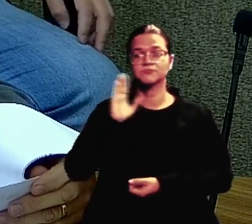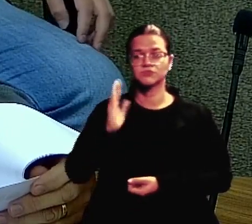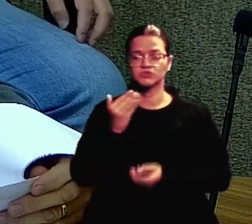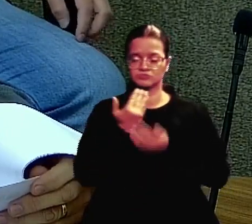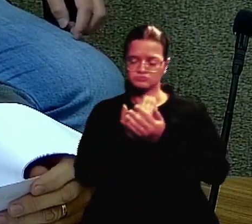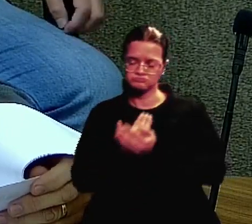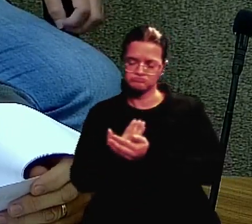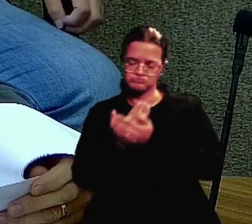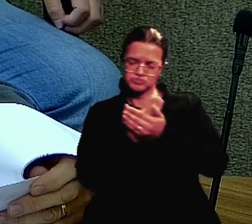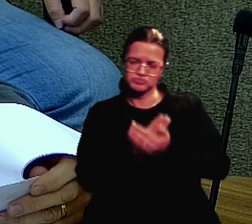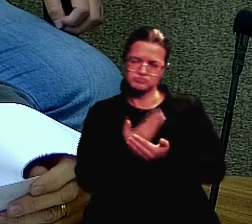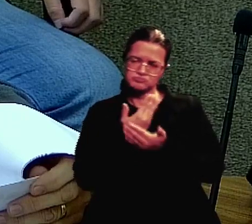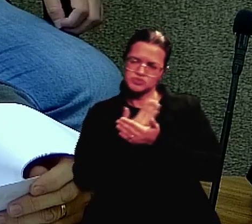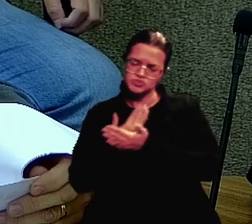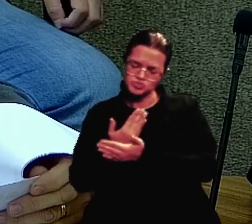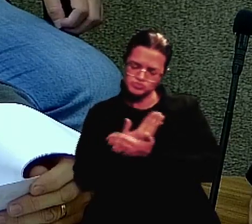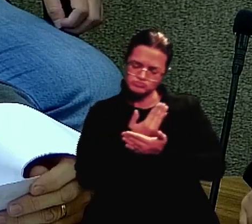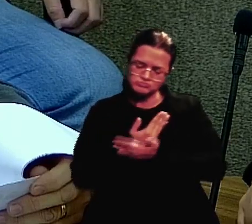nós fizemos